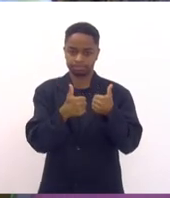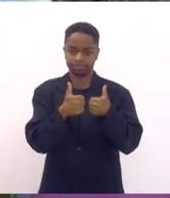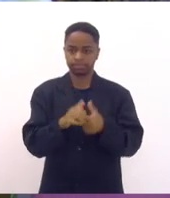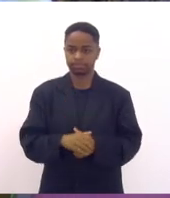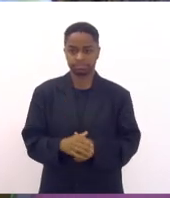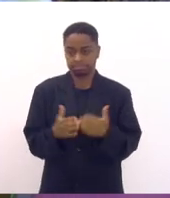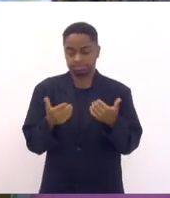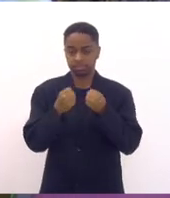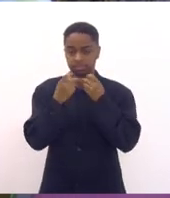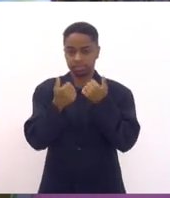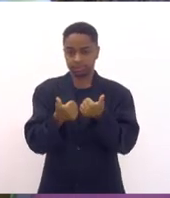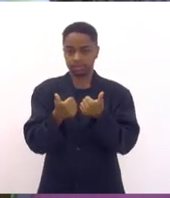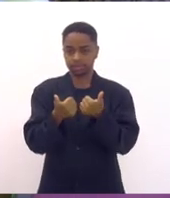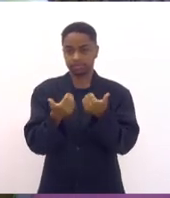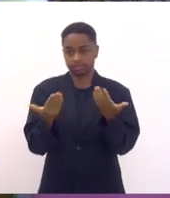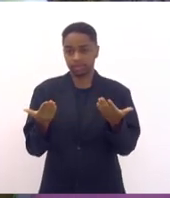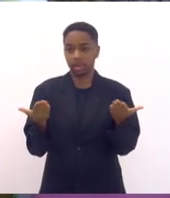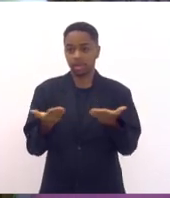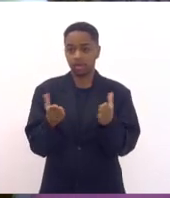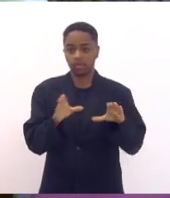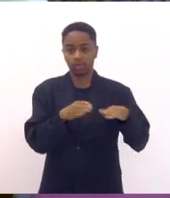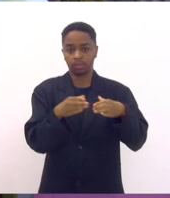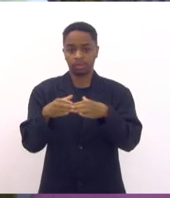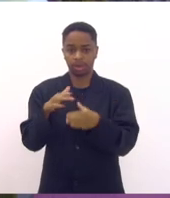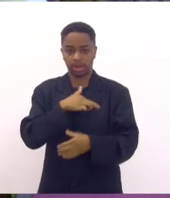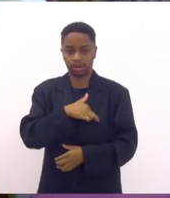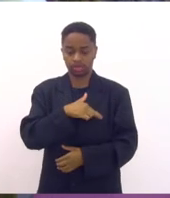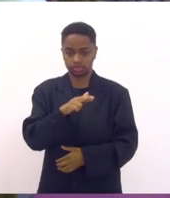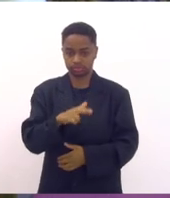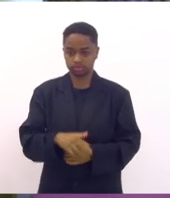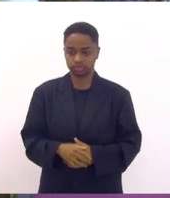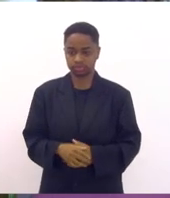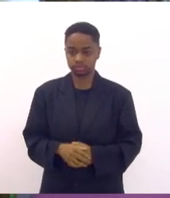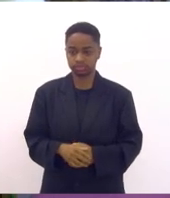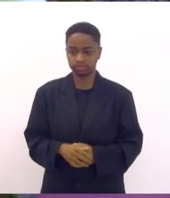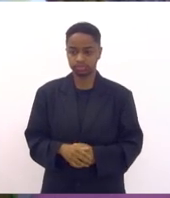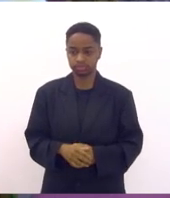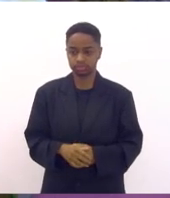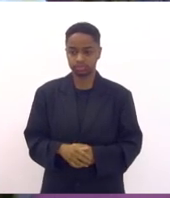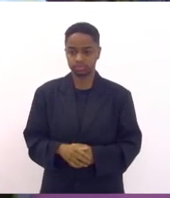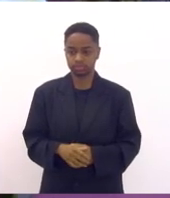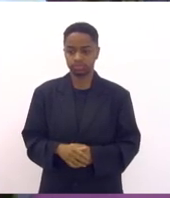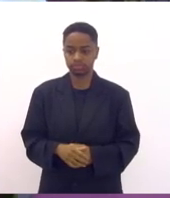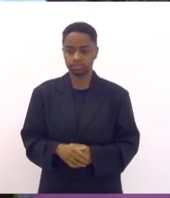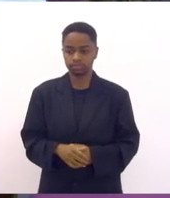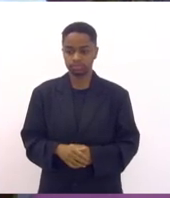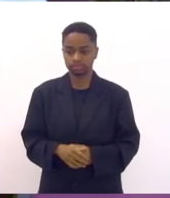então tá bom então vamos pass pros religiosos por favor quem gostaria de ter a